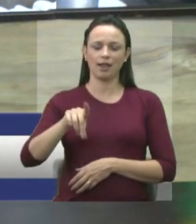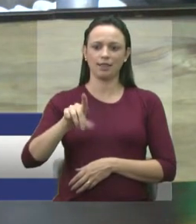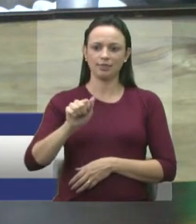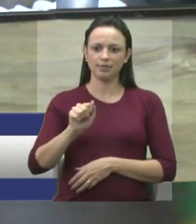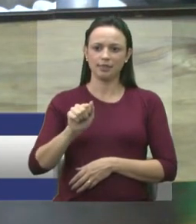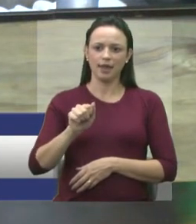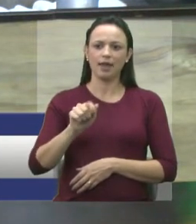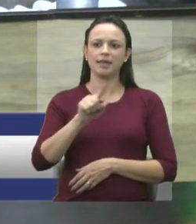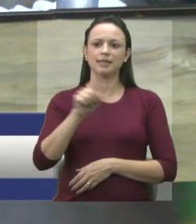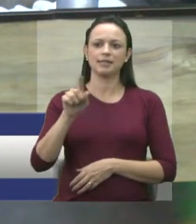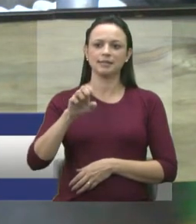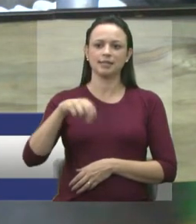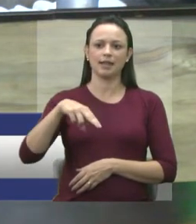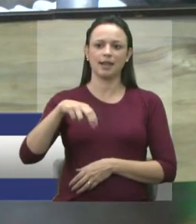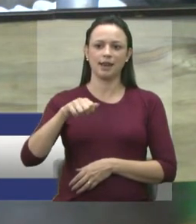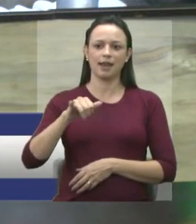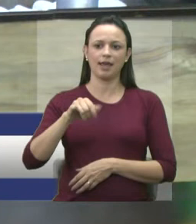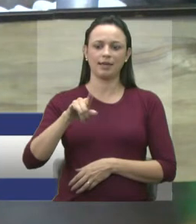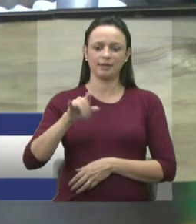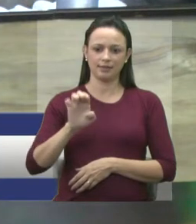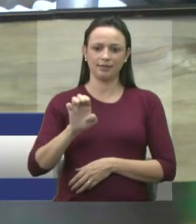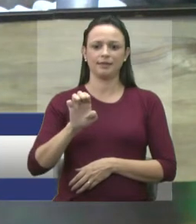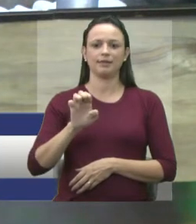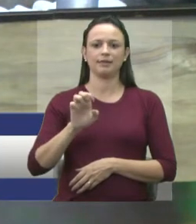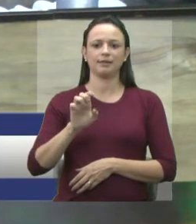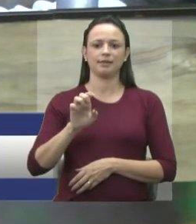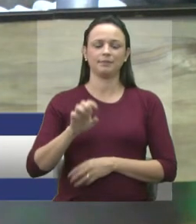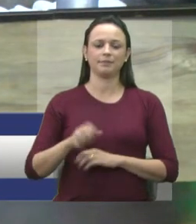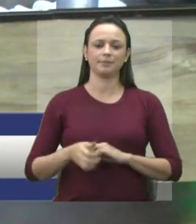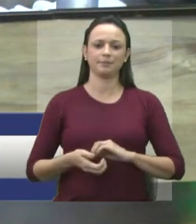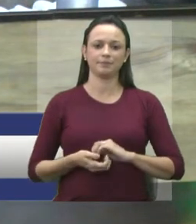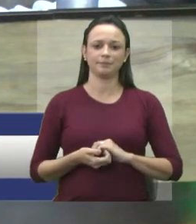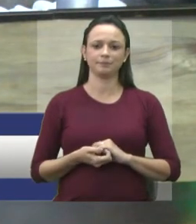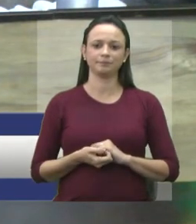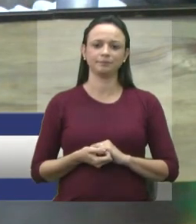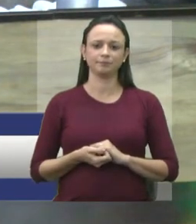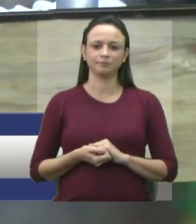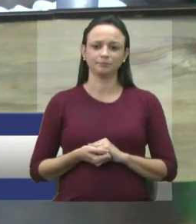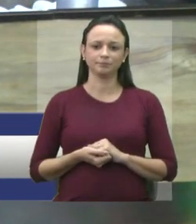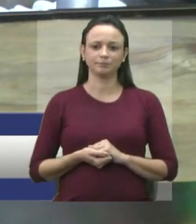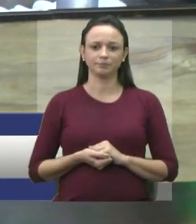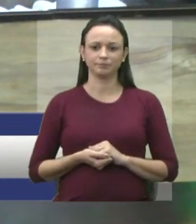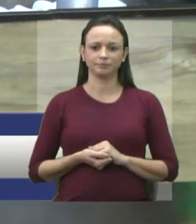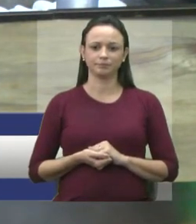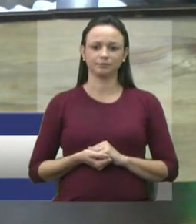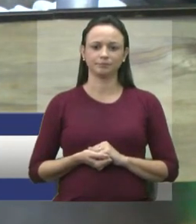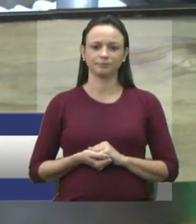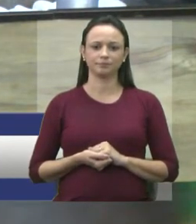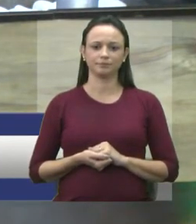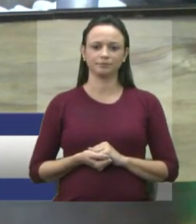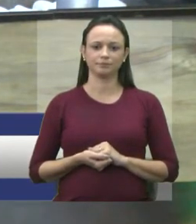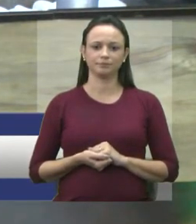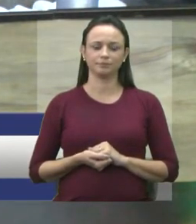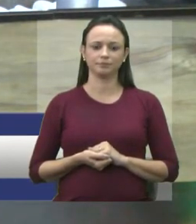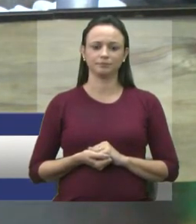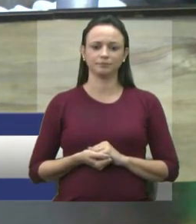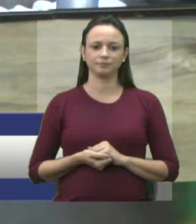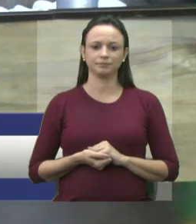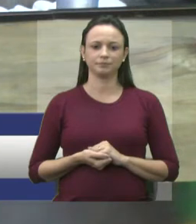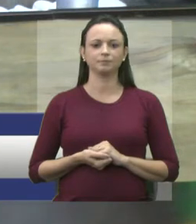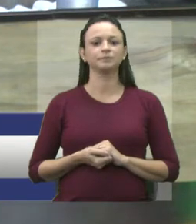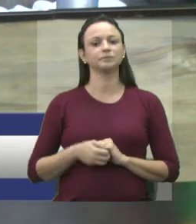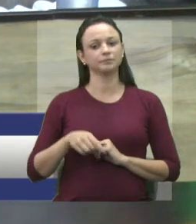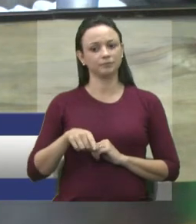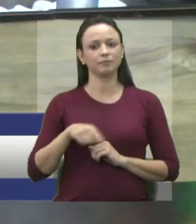Pavanello Celulari, Yolanda Terrose Maza e Zenaide Massola Zugriani, que